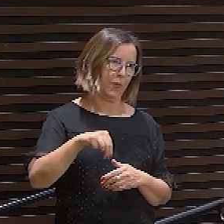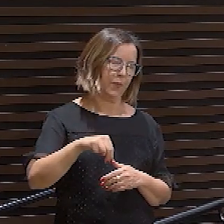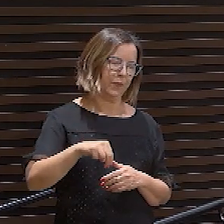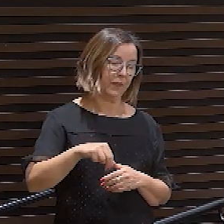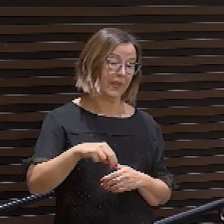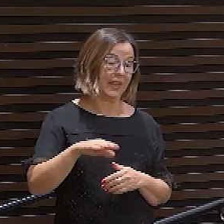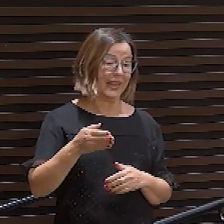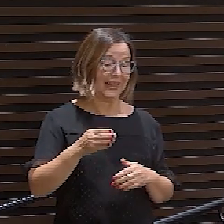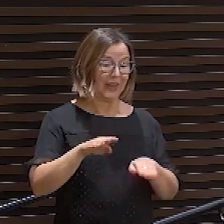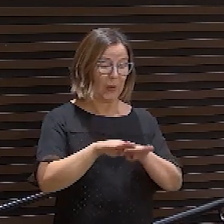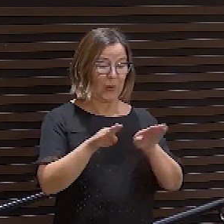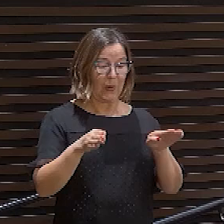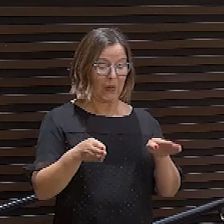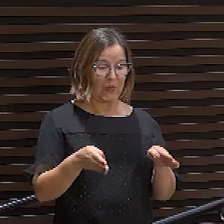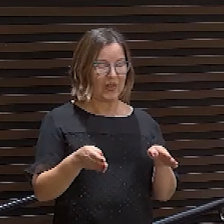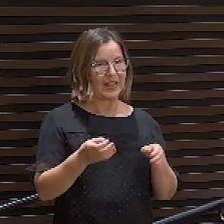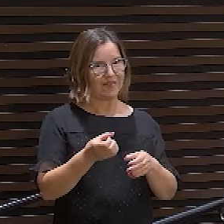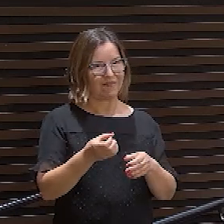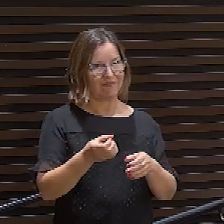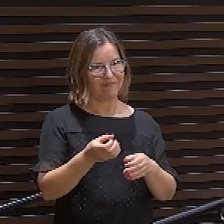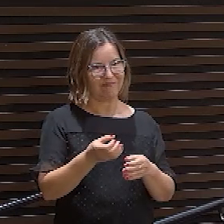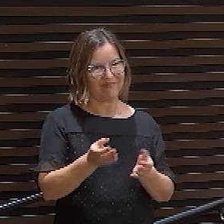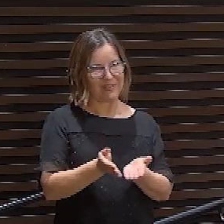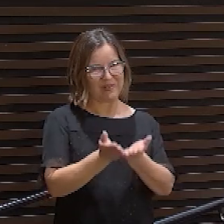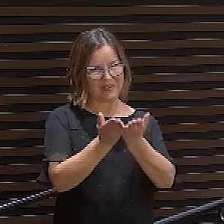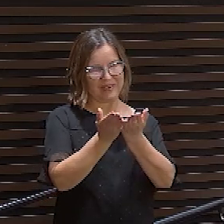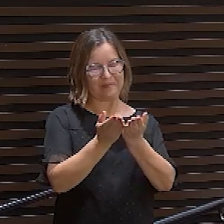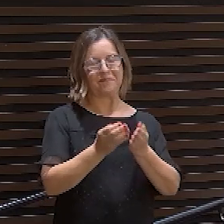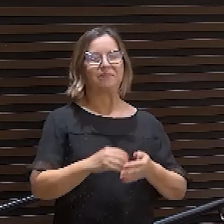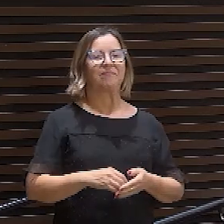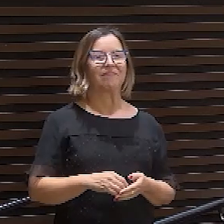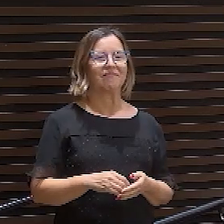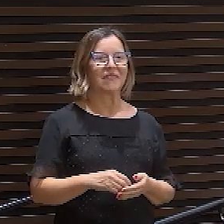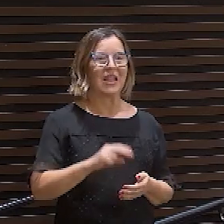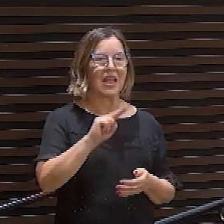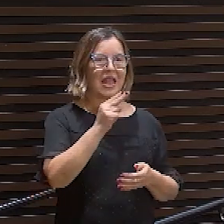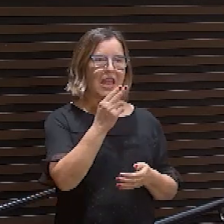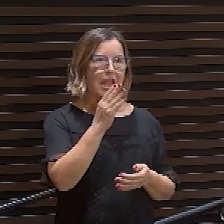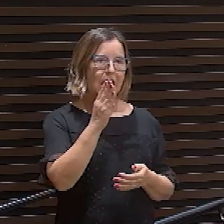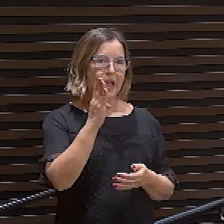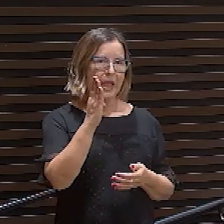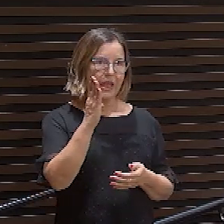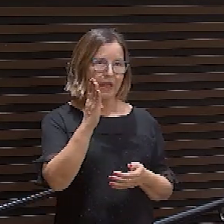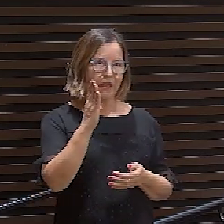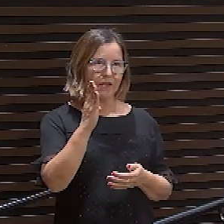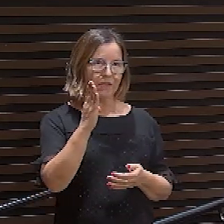altar. Hebrom significa comunhão.